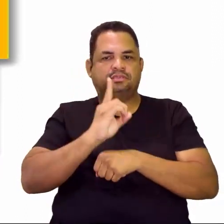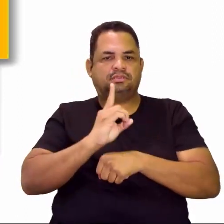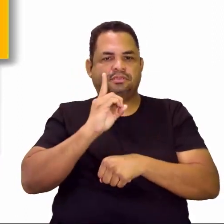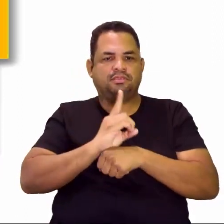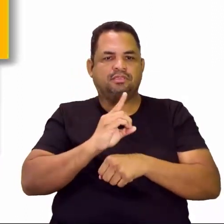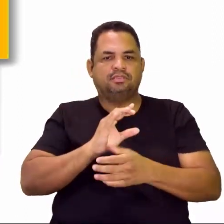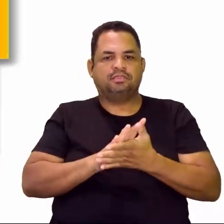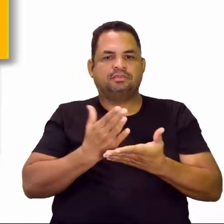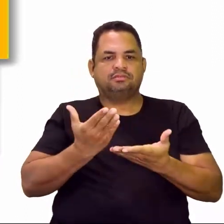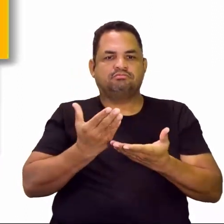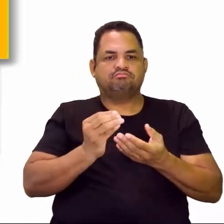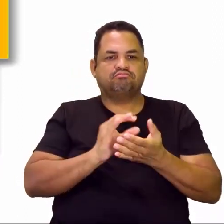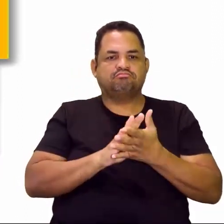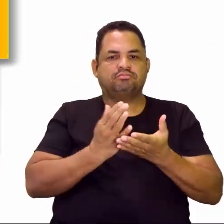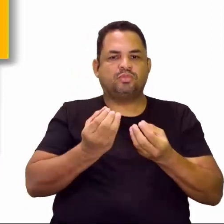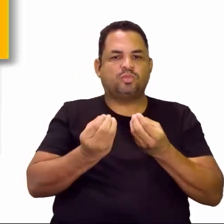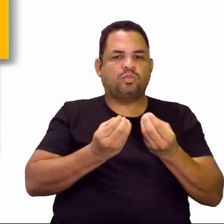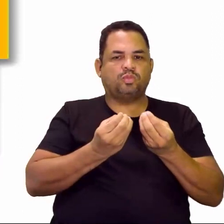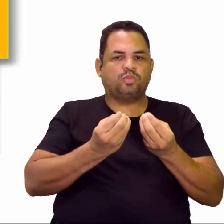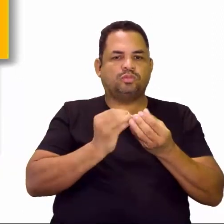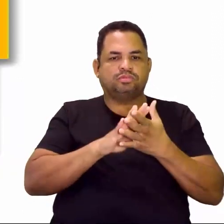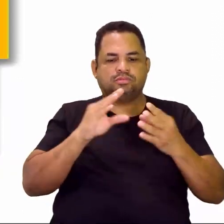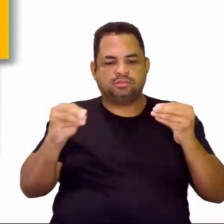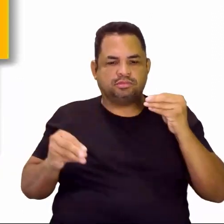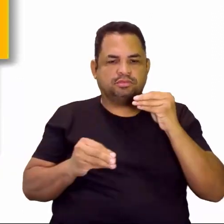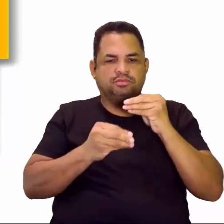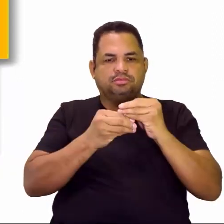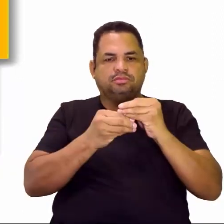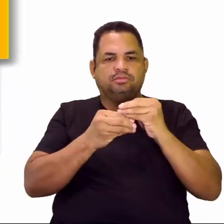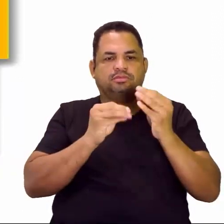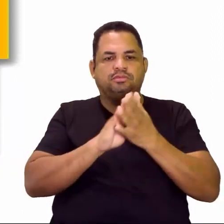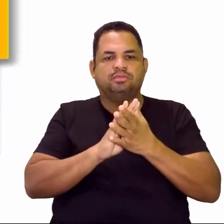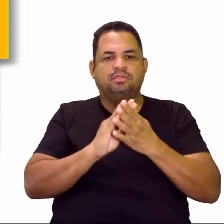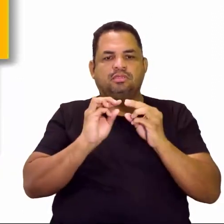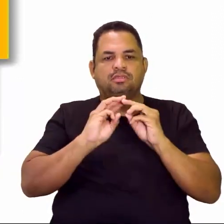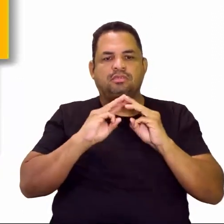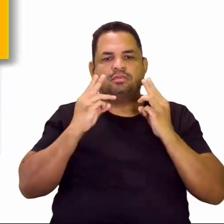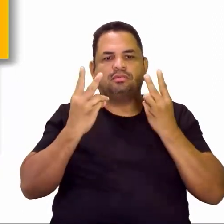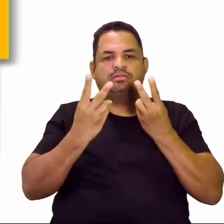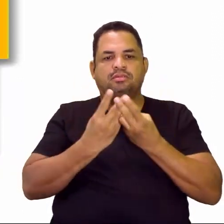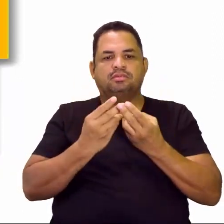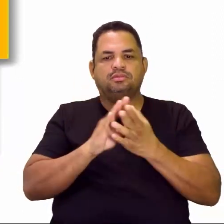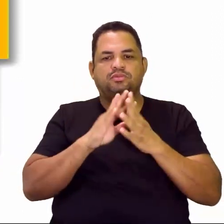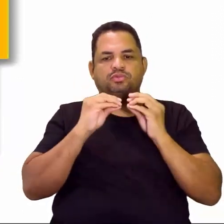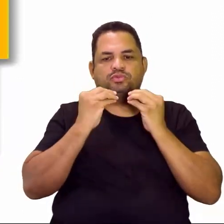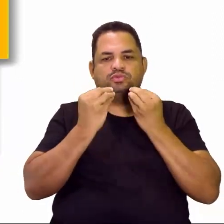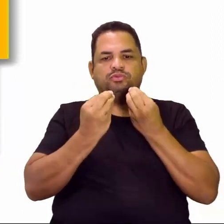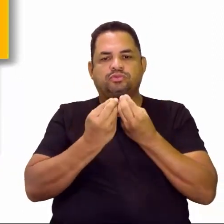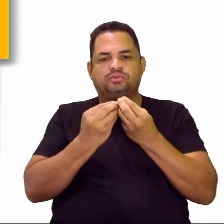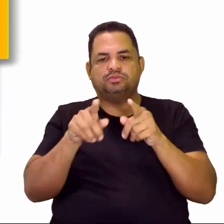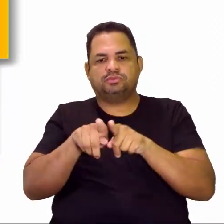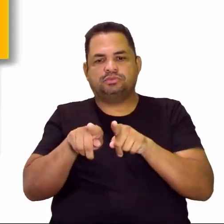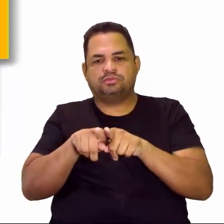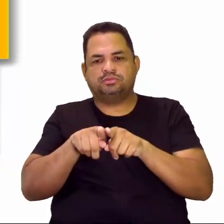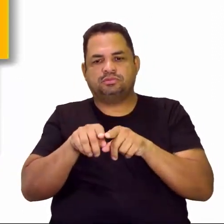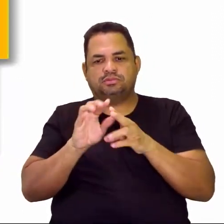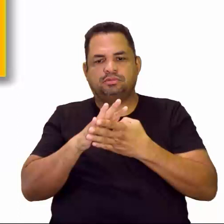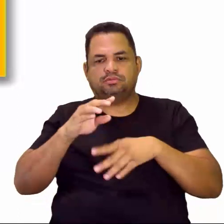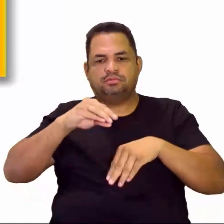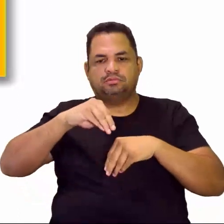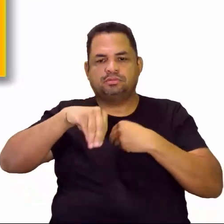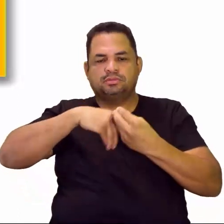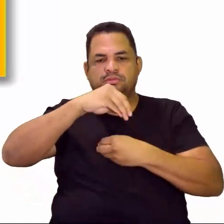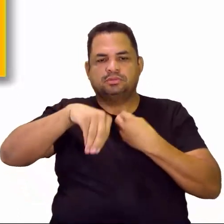densidade, estados de agregação da matéria, substâncias e